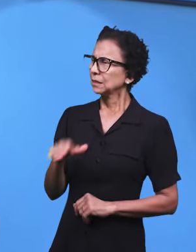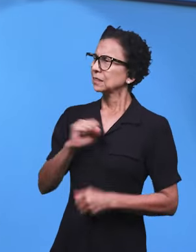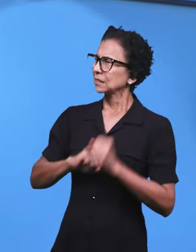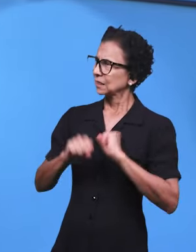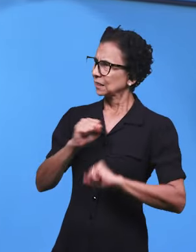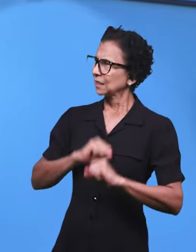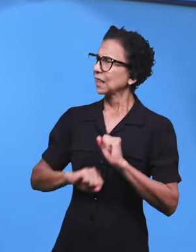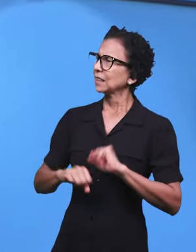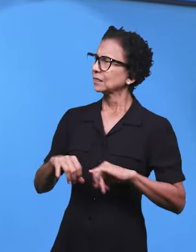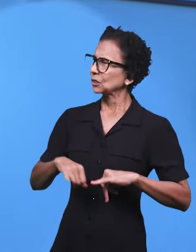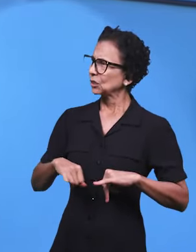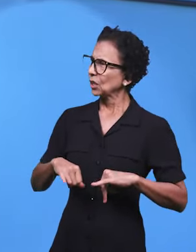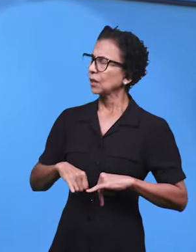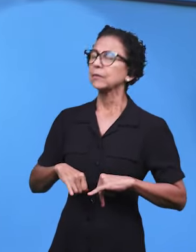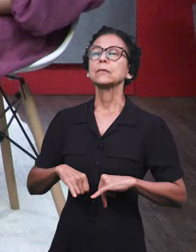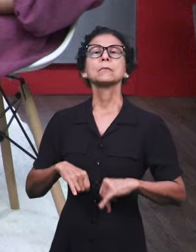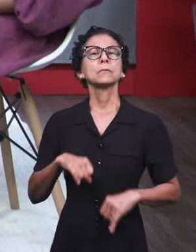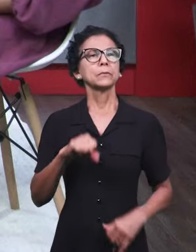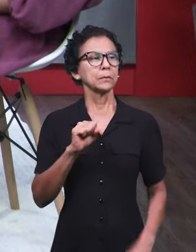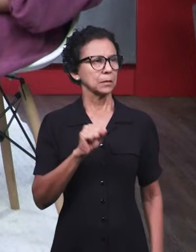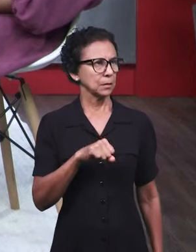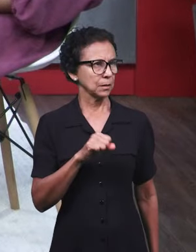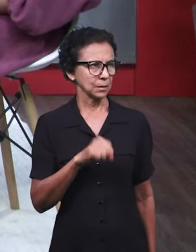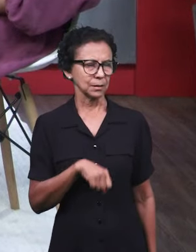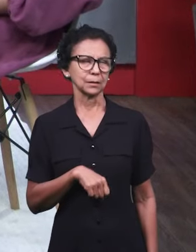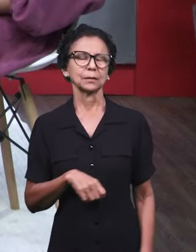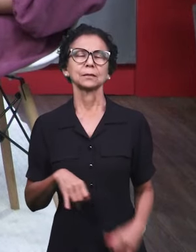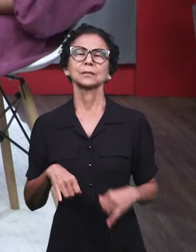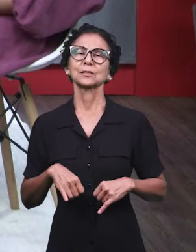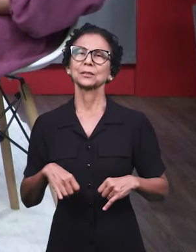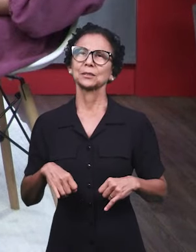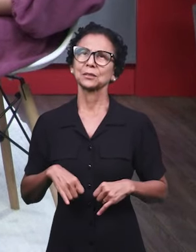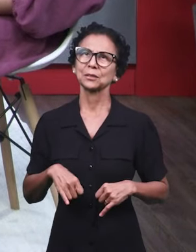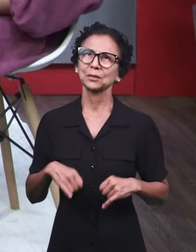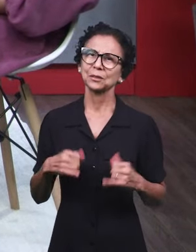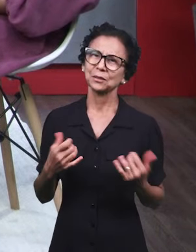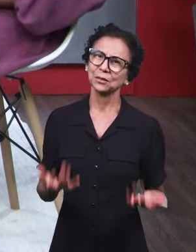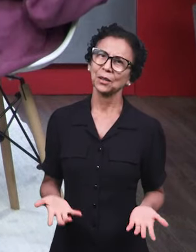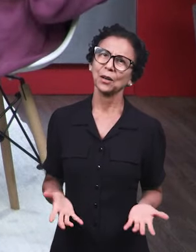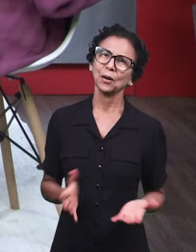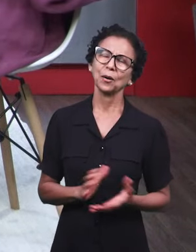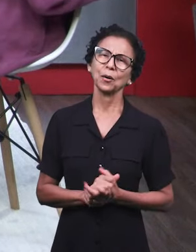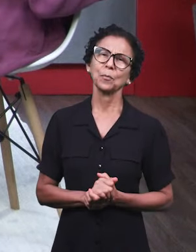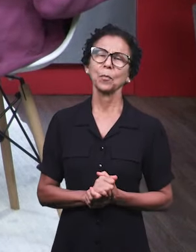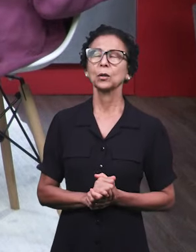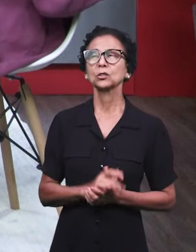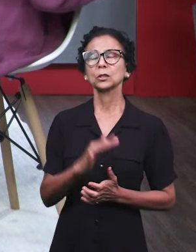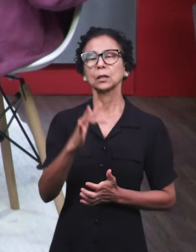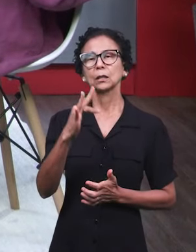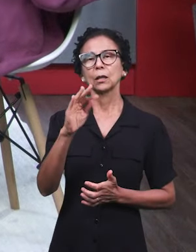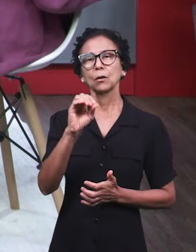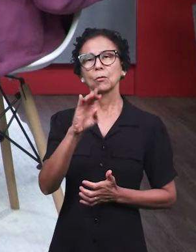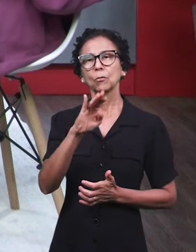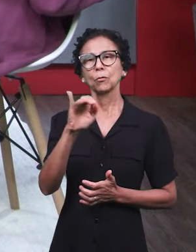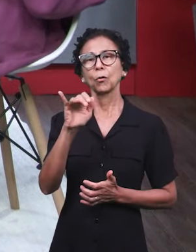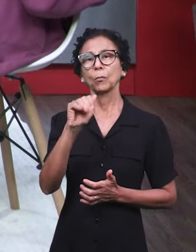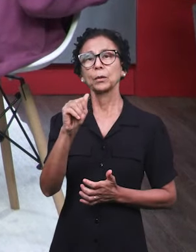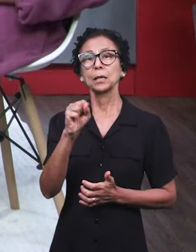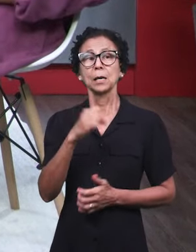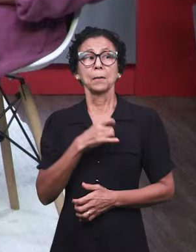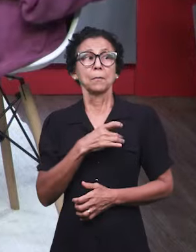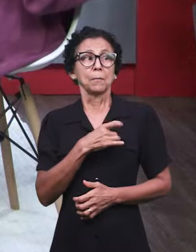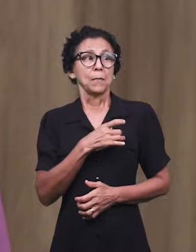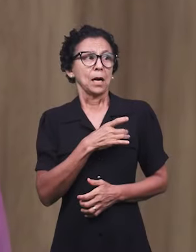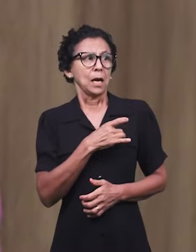também sofrem com ansiedade? Crianças também podem sofrer com ansiedade, né? Crianças podem ter fobias, fobias específicas,